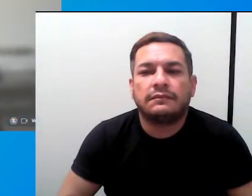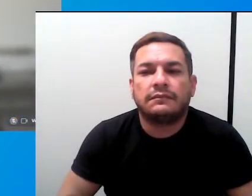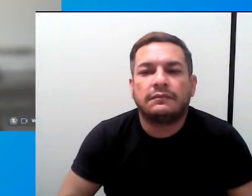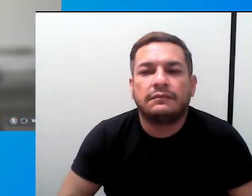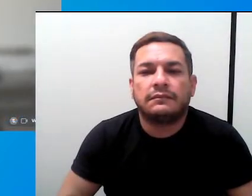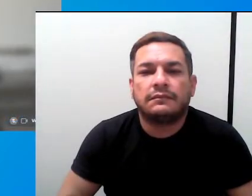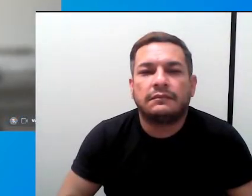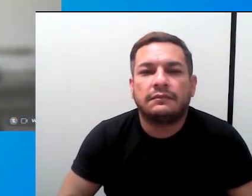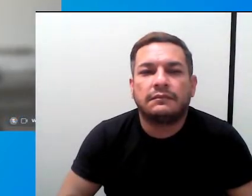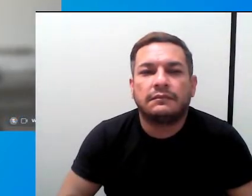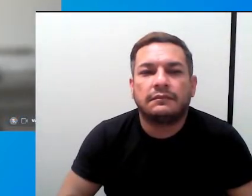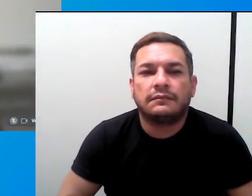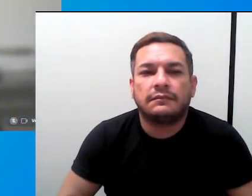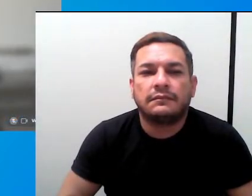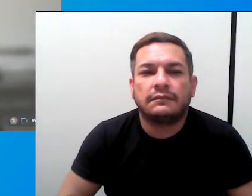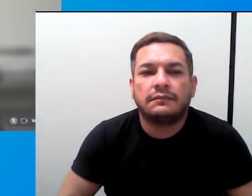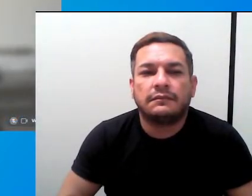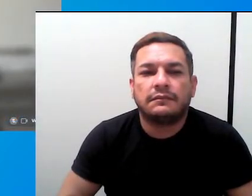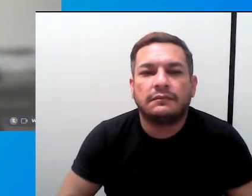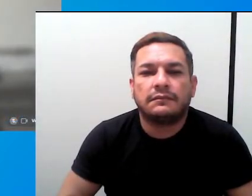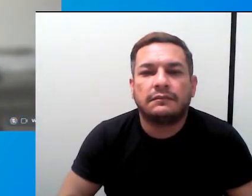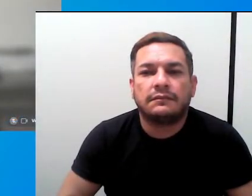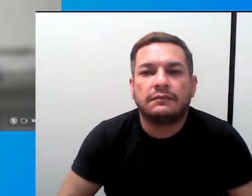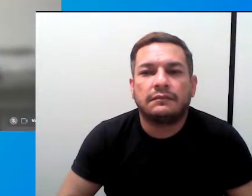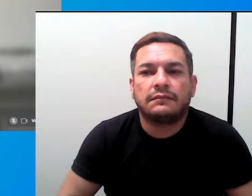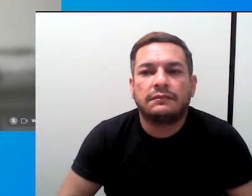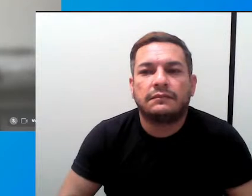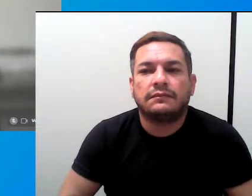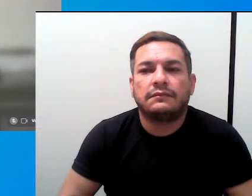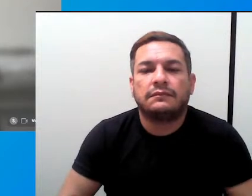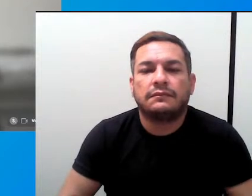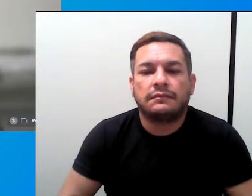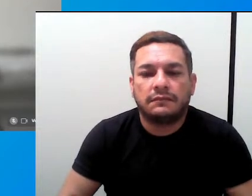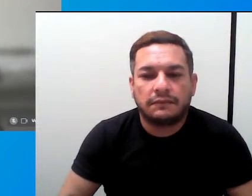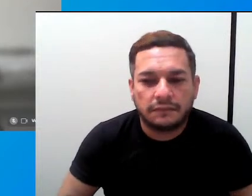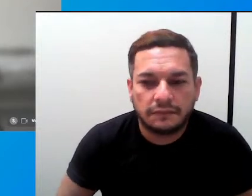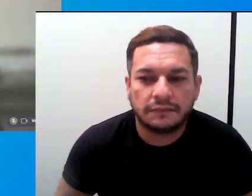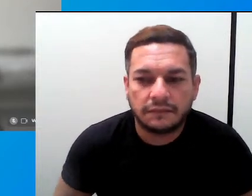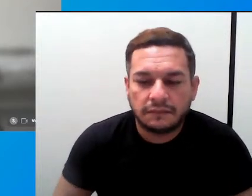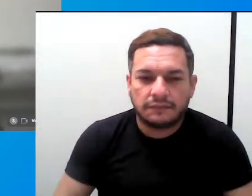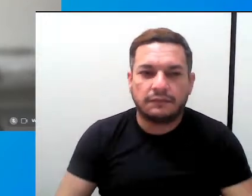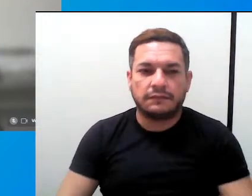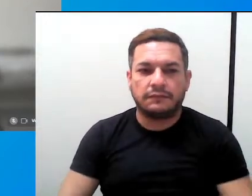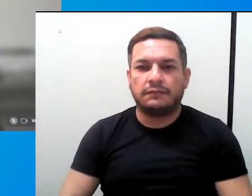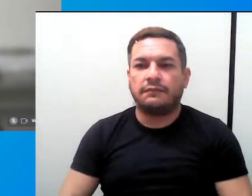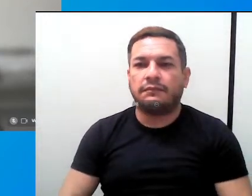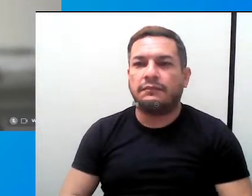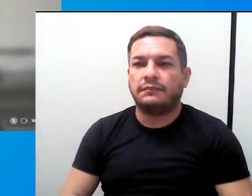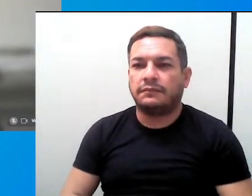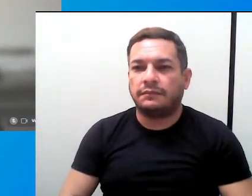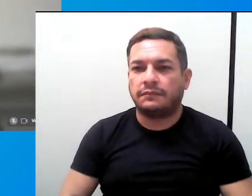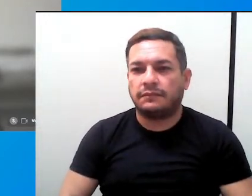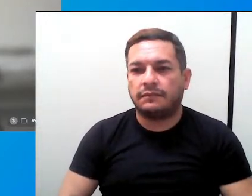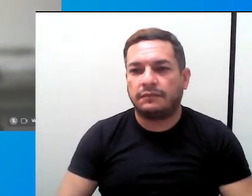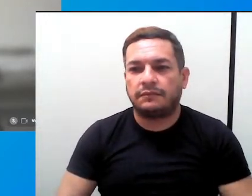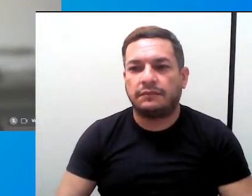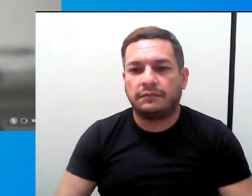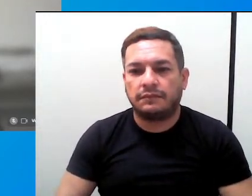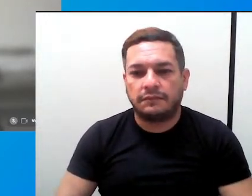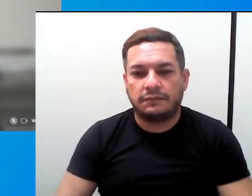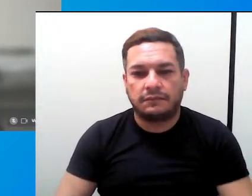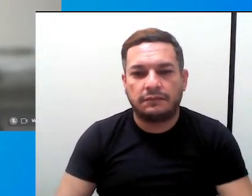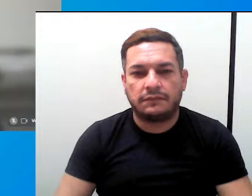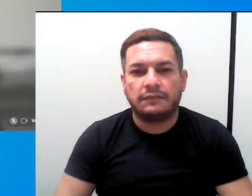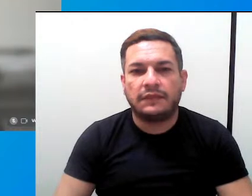Senhoras e senhores, boa tarde. Eu sou a Amélia, eu serei a mestra de cerimônia do evento.